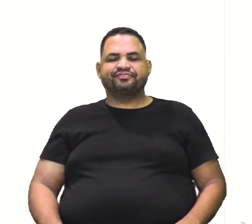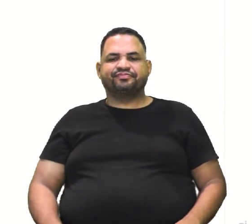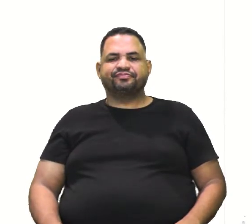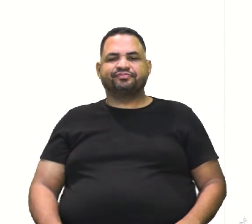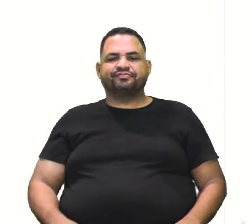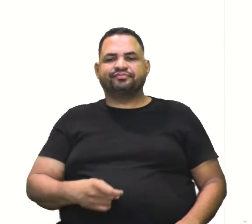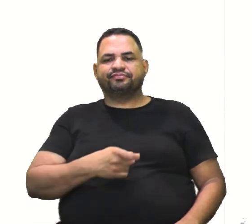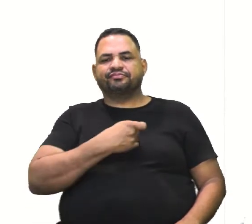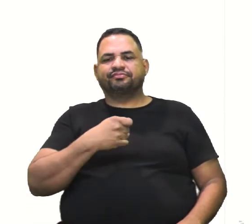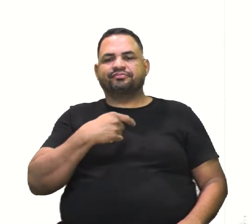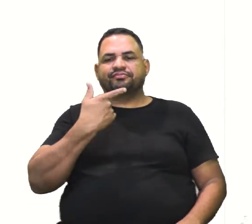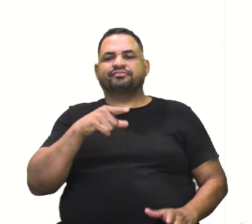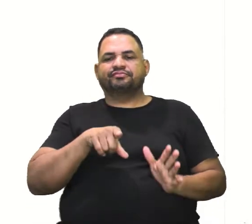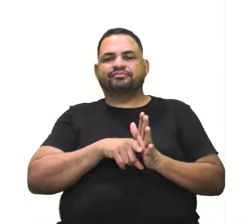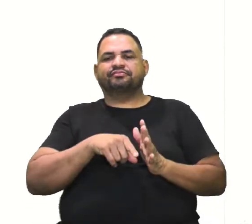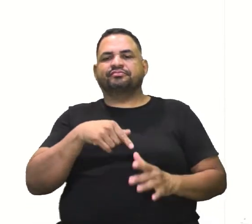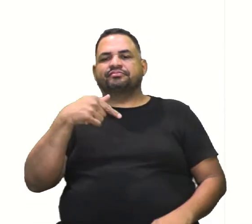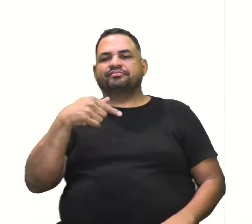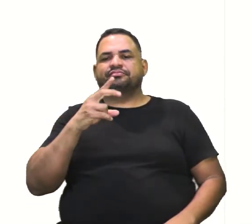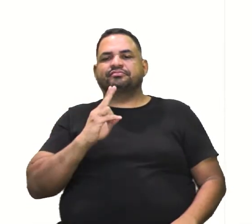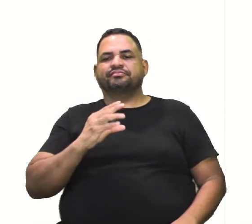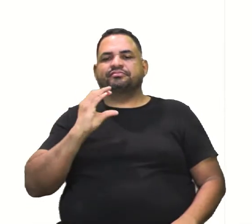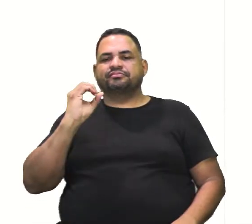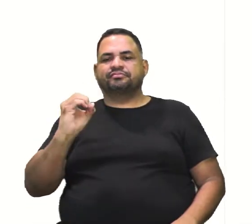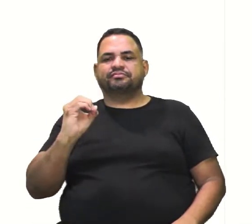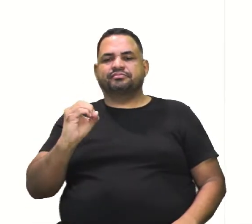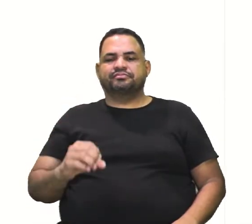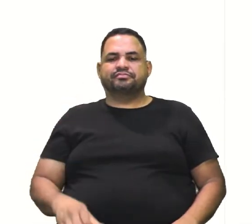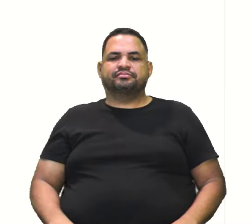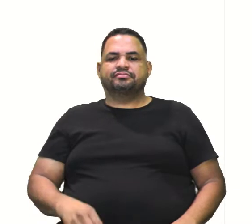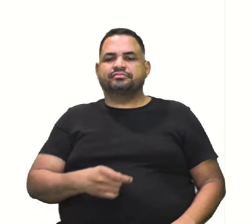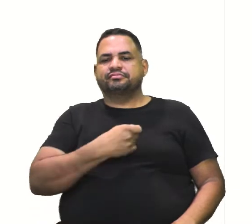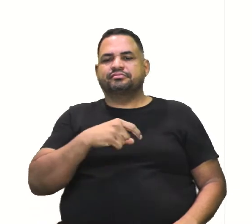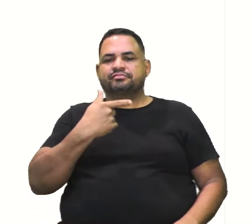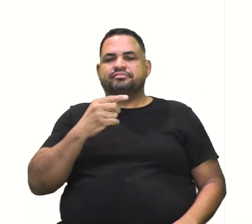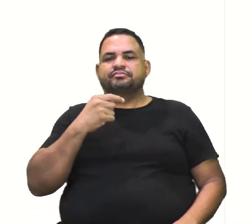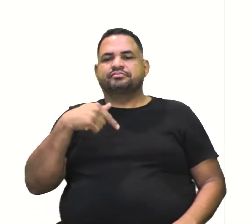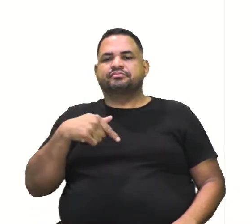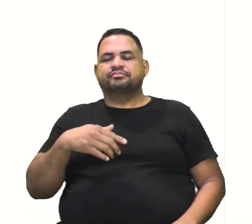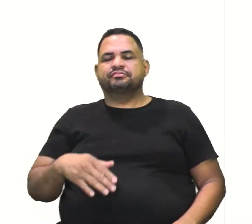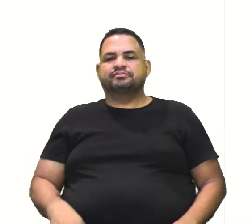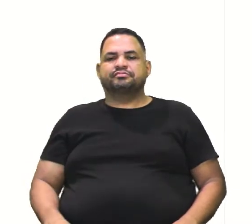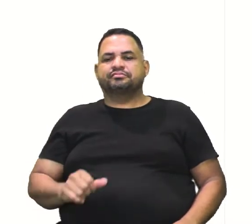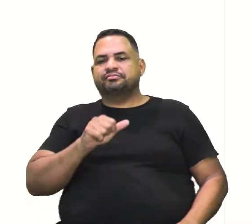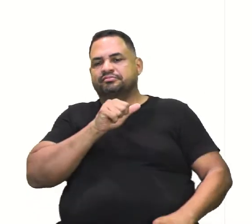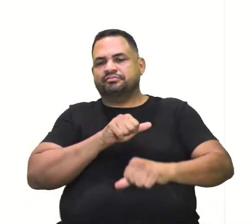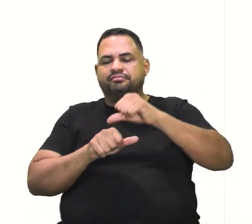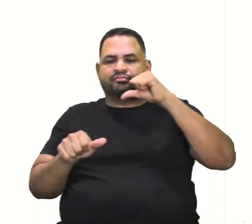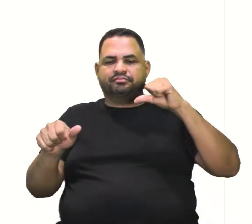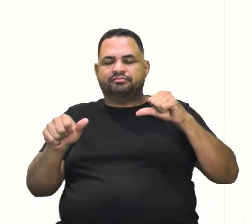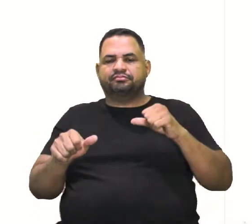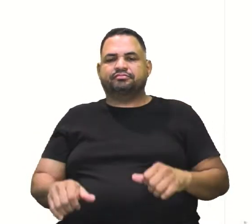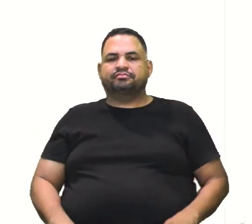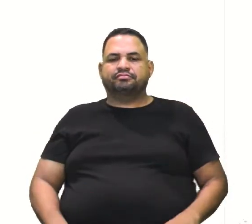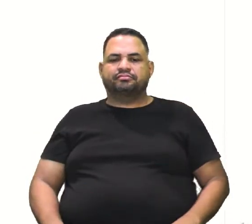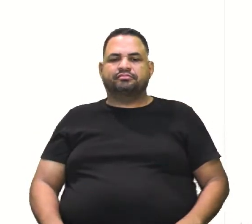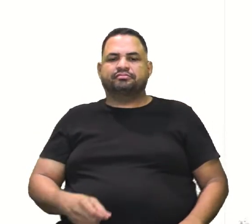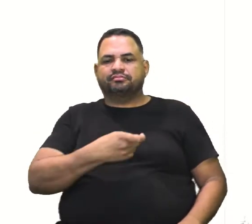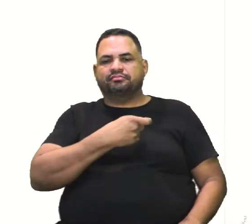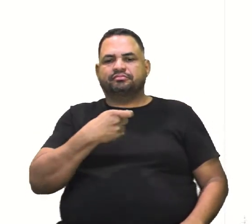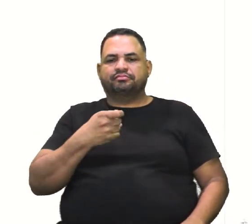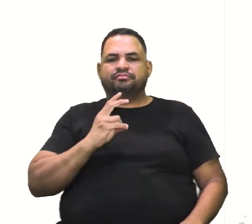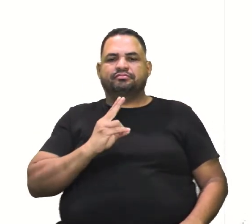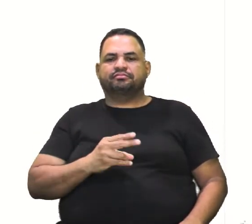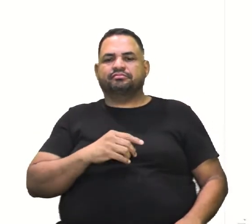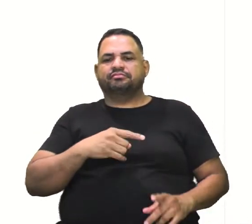x ao quadrado igual a menos 7, x ao quadrado vai ser igual a 7. Vamos passar o 7 para o outro membro. Então, x